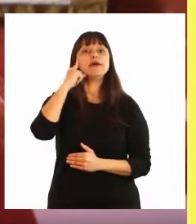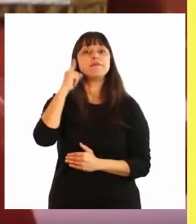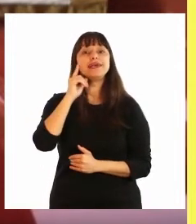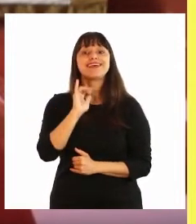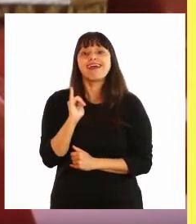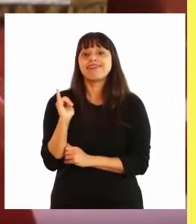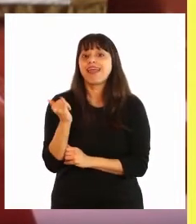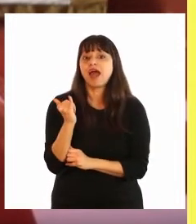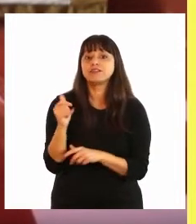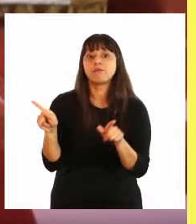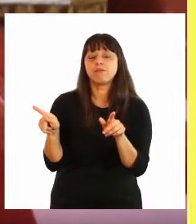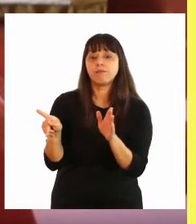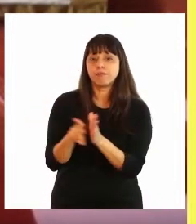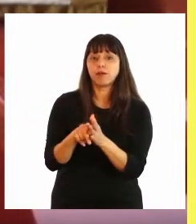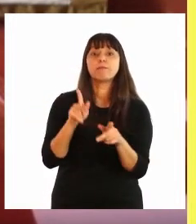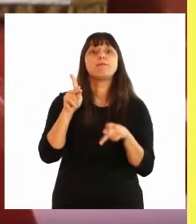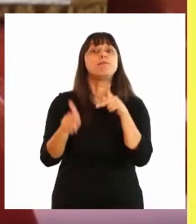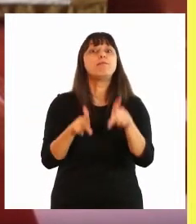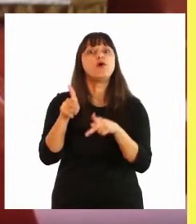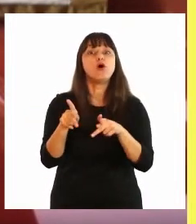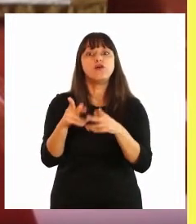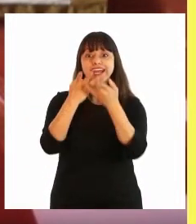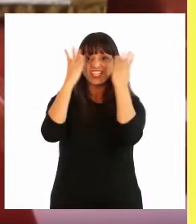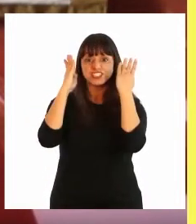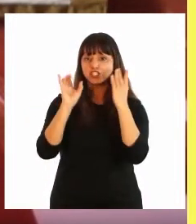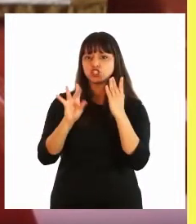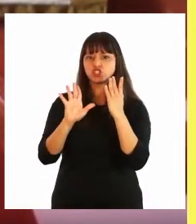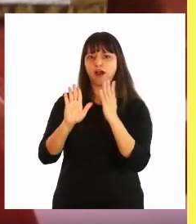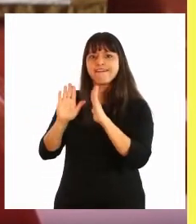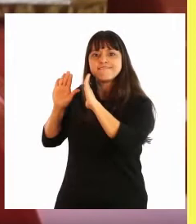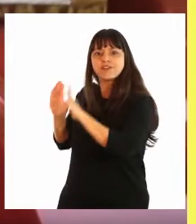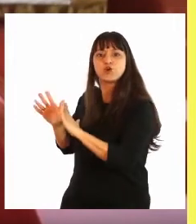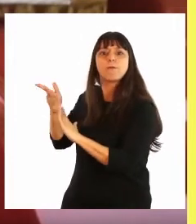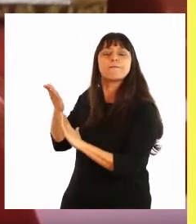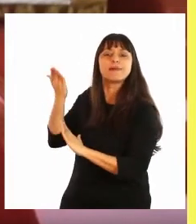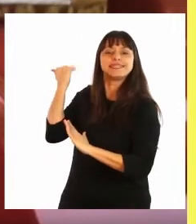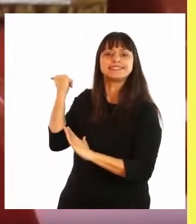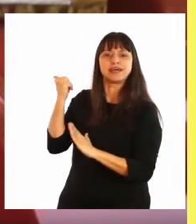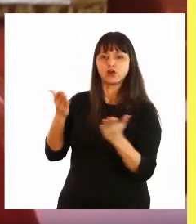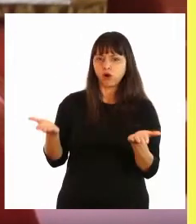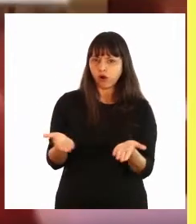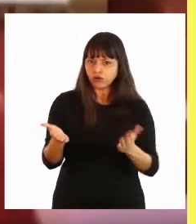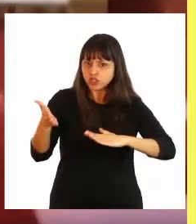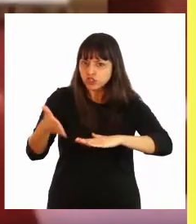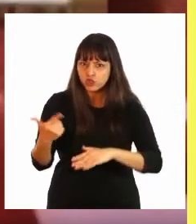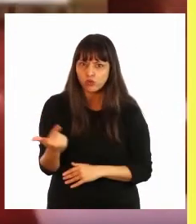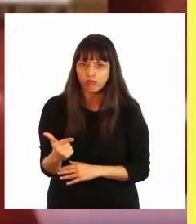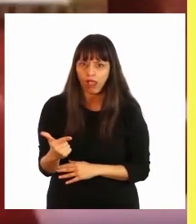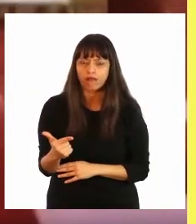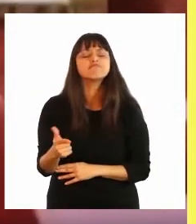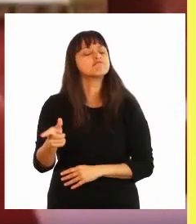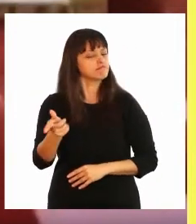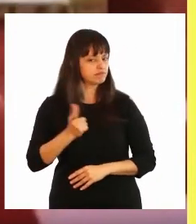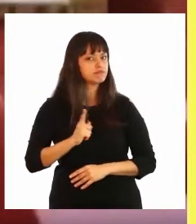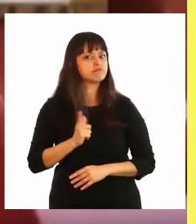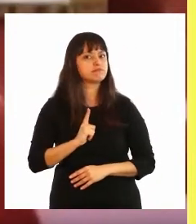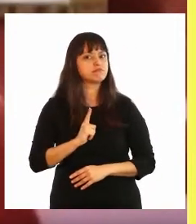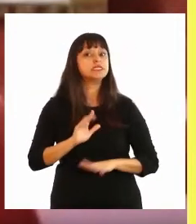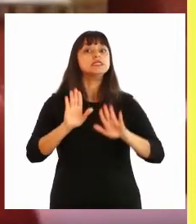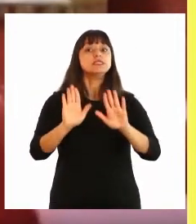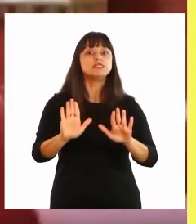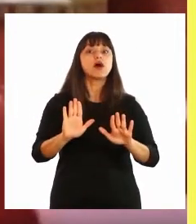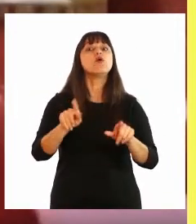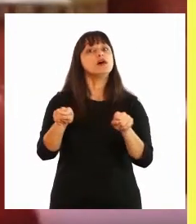indígenas dentro de um lugar contemporâneo, como se não pudesse. Nesse sentido, o Bendegó eu vejo do